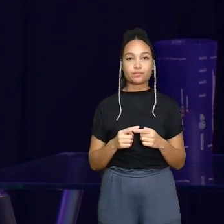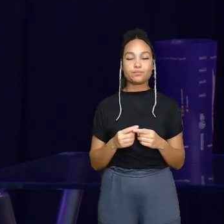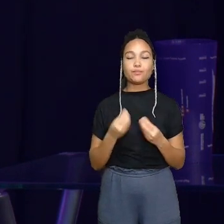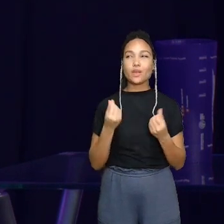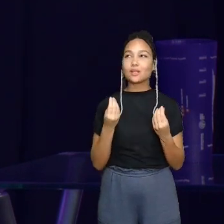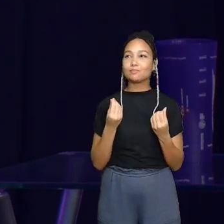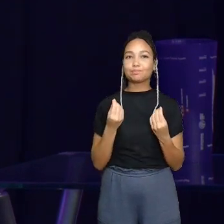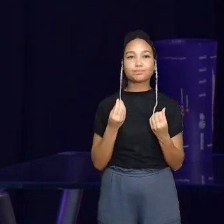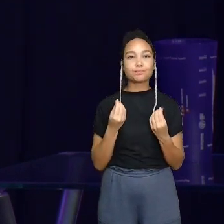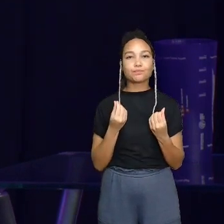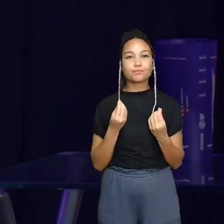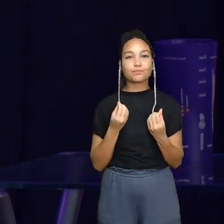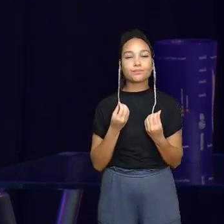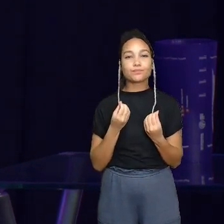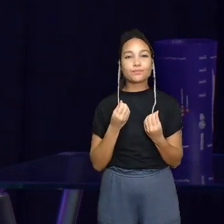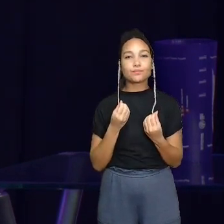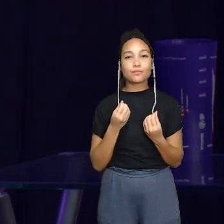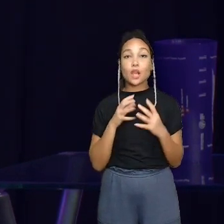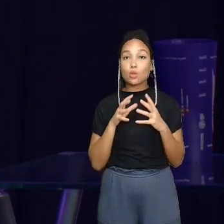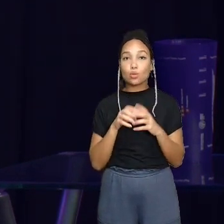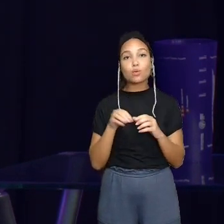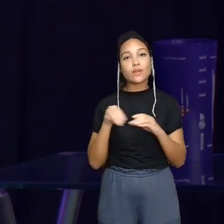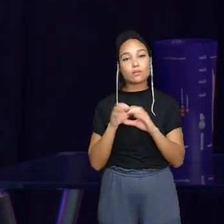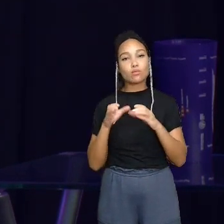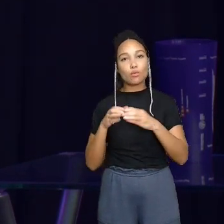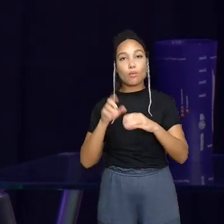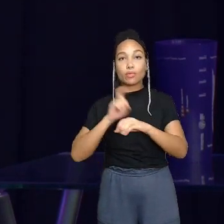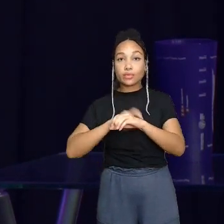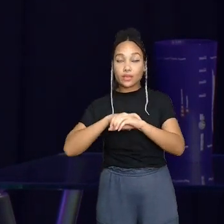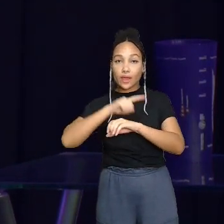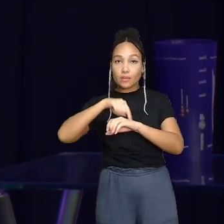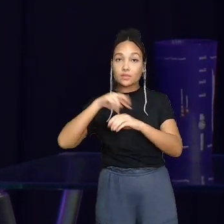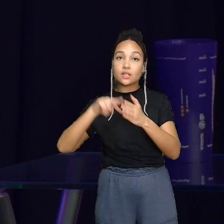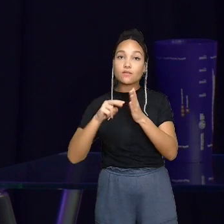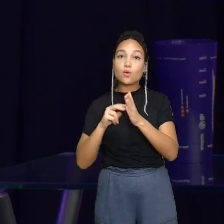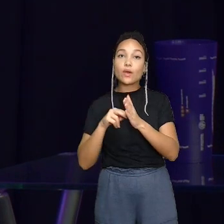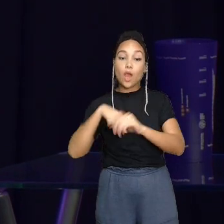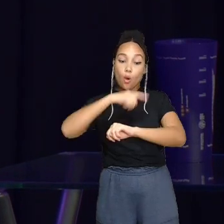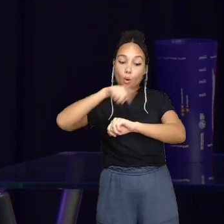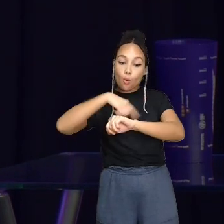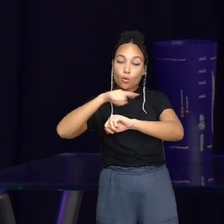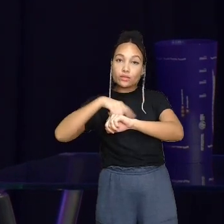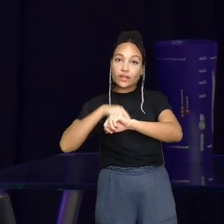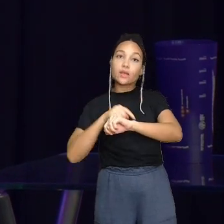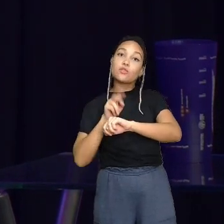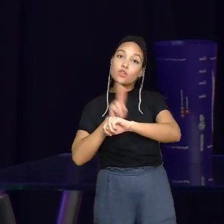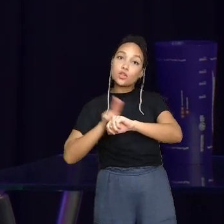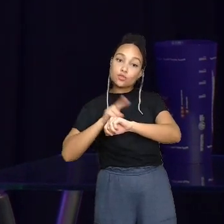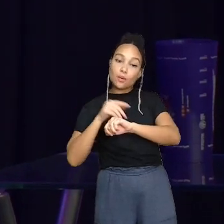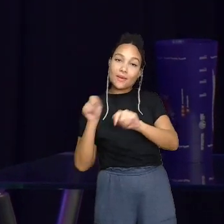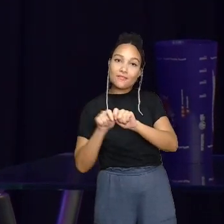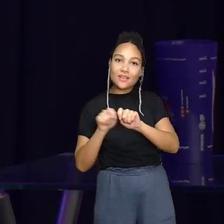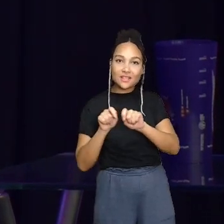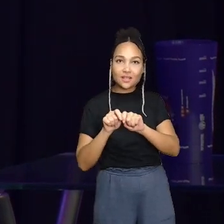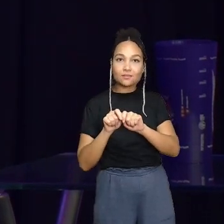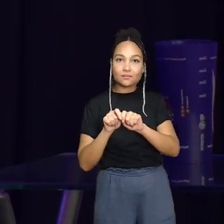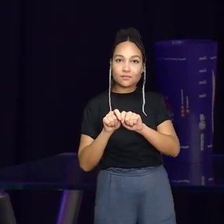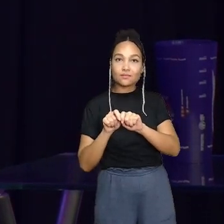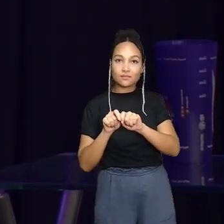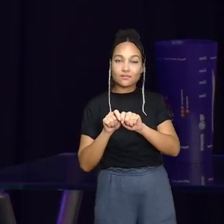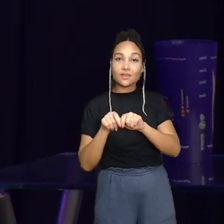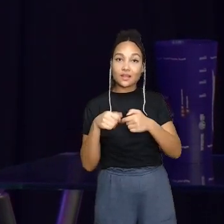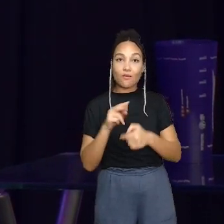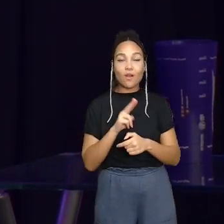cada coisa no banco de tempo vale o tempo que ela durou para ser feita. O valor é o tempo que tu doa. E a gente está nesse